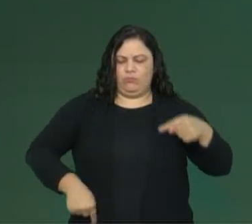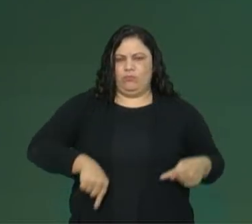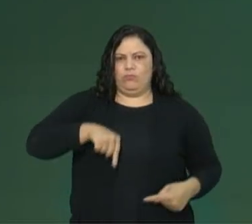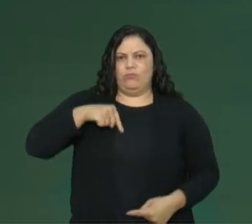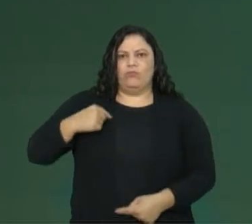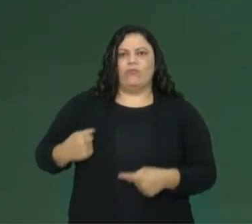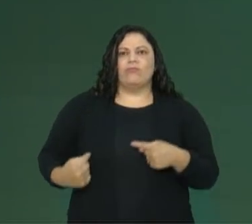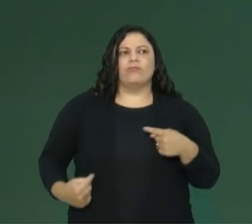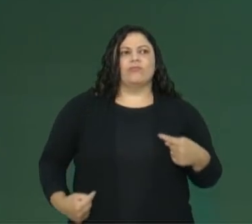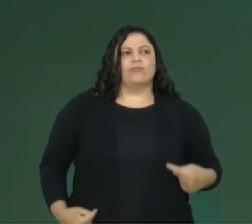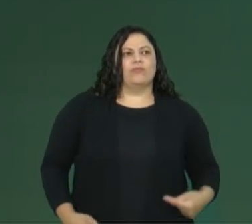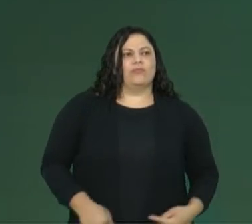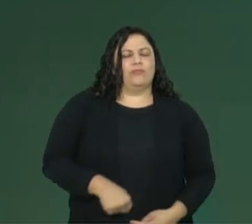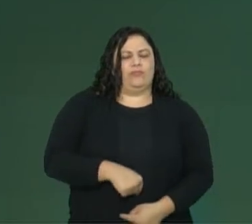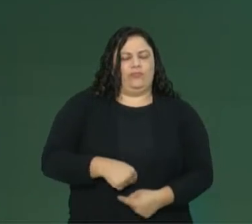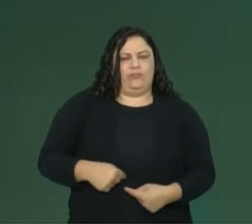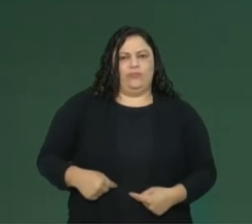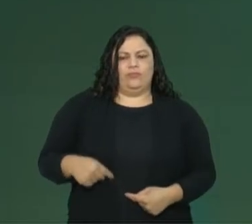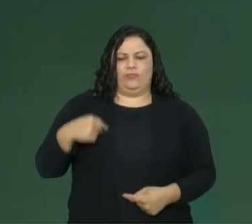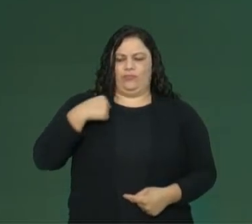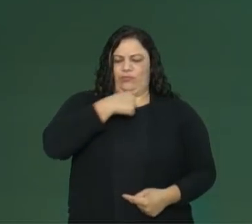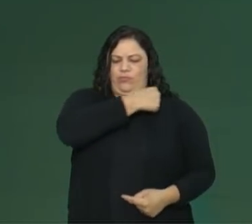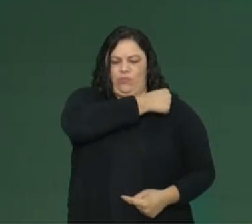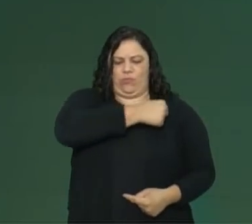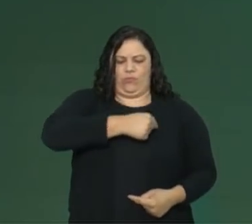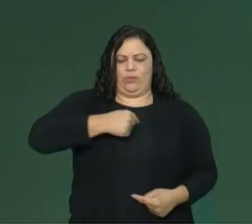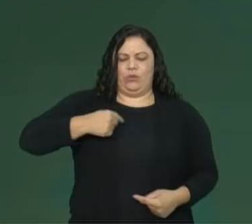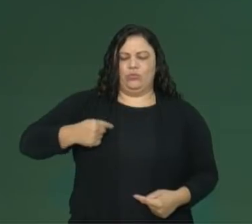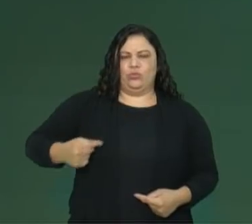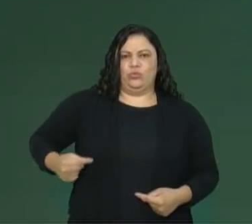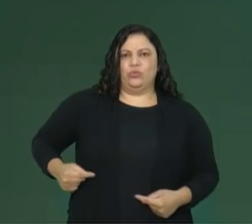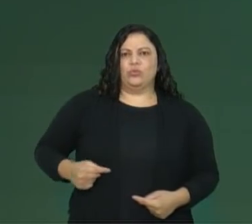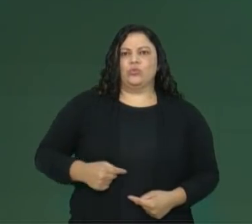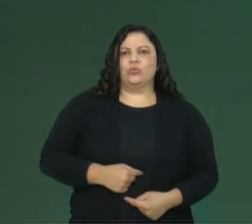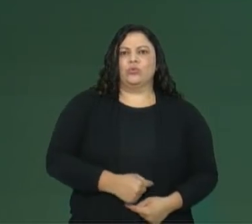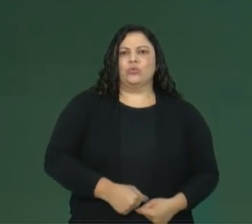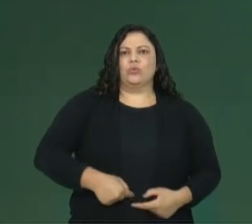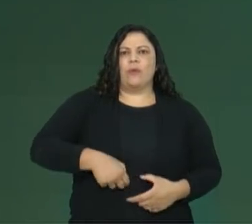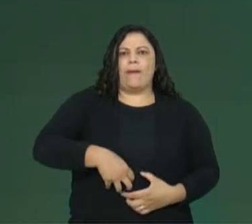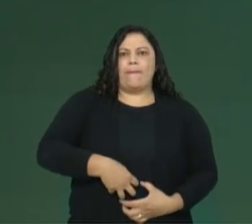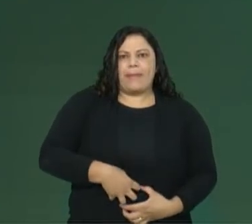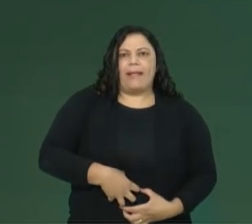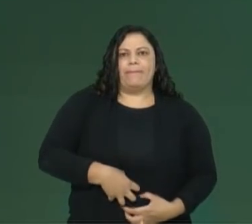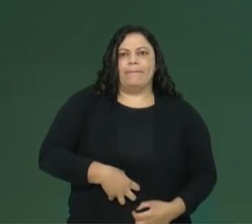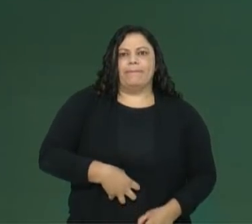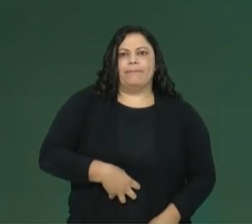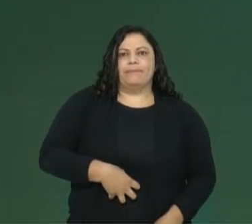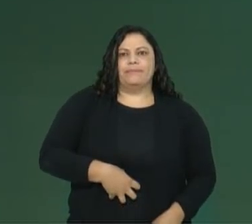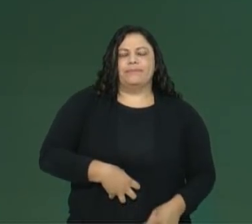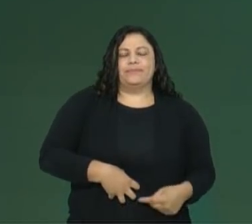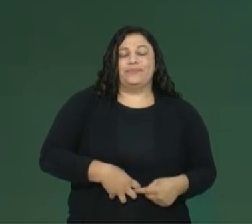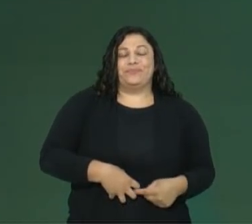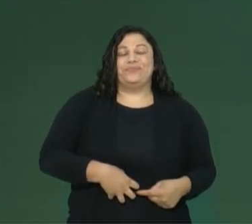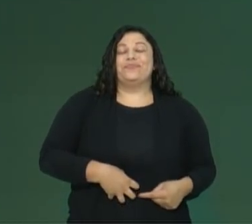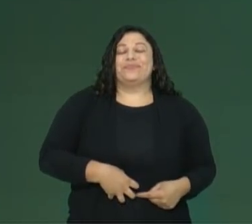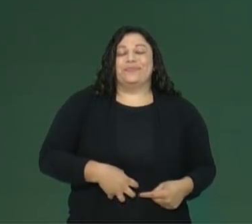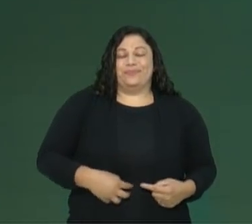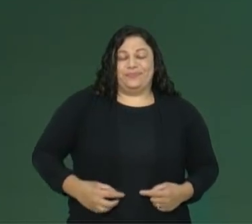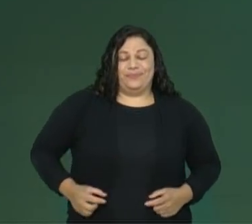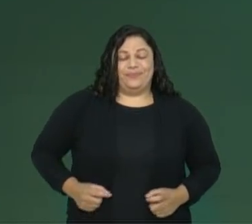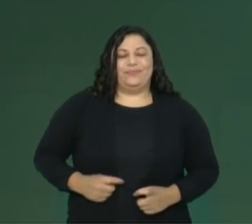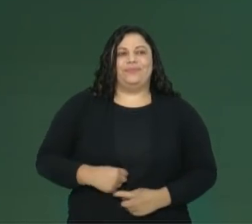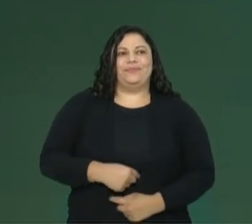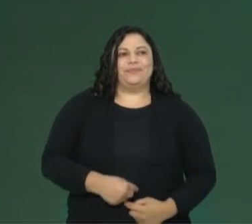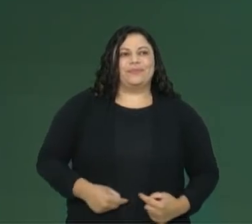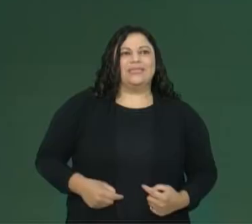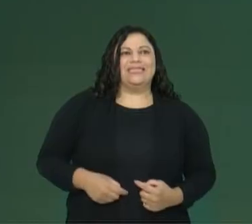Conhecem toda uma trilha química para seguir no corpo, para saber onde elas vão morar. E ficam morando no intestino. Com esses dentinhos,